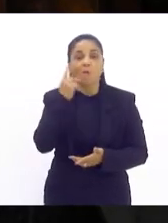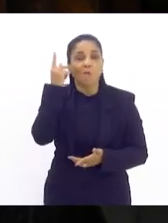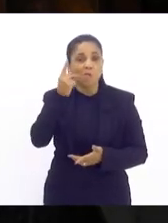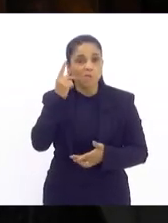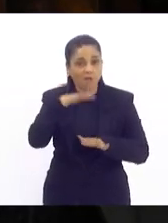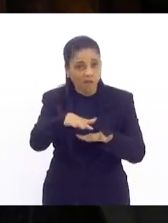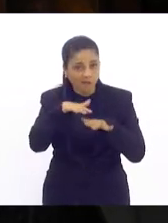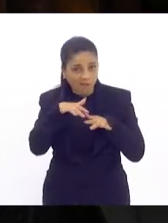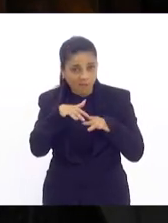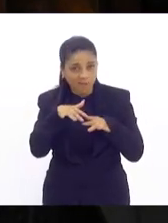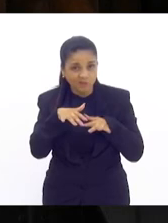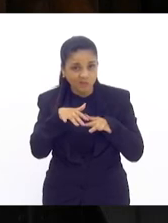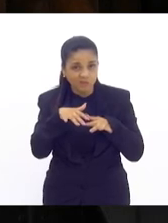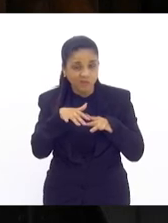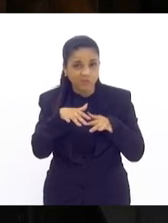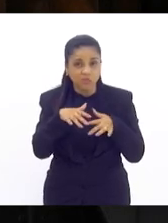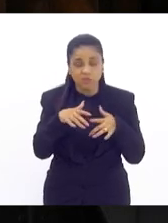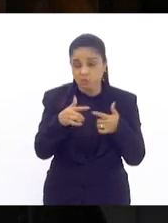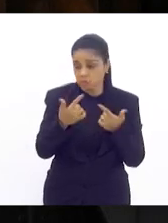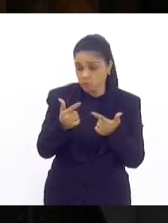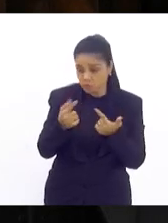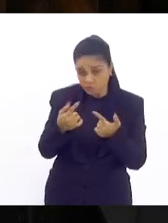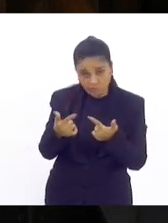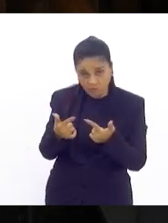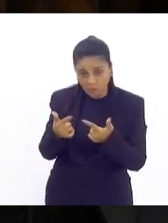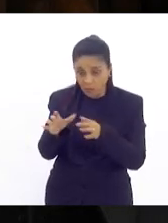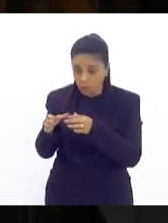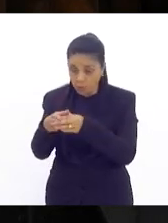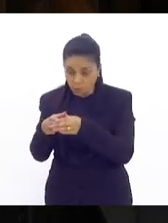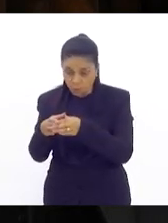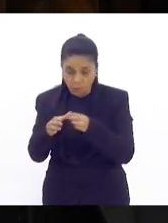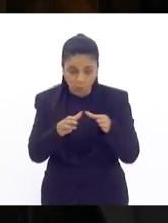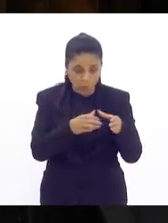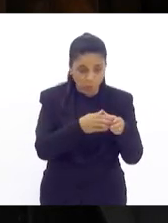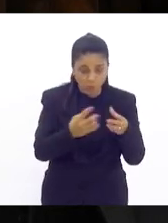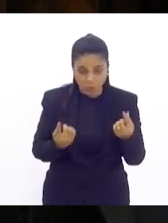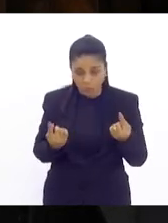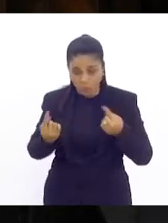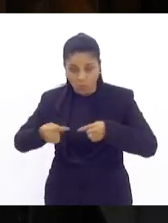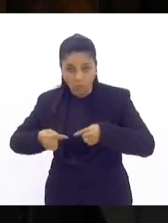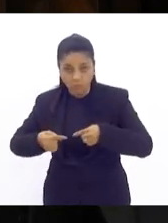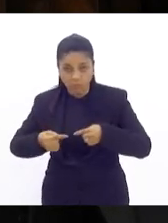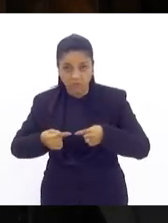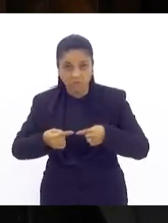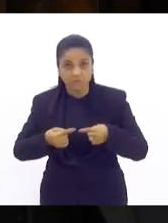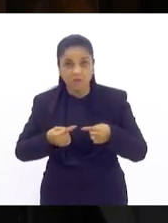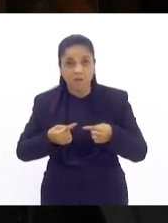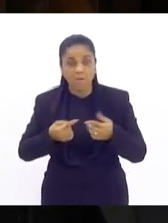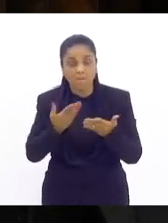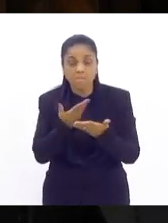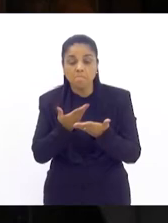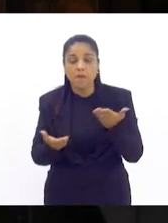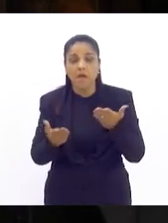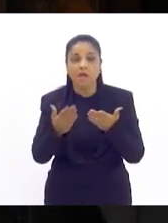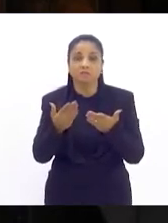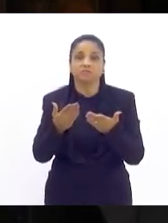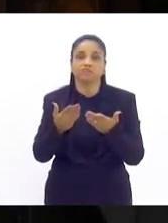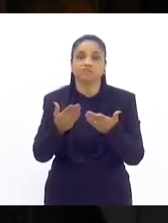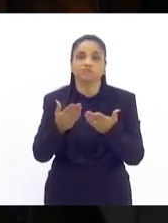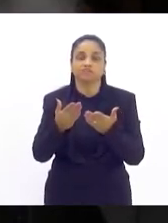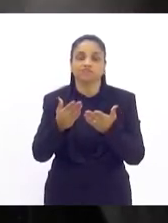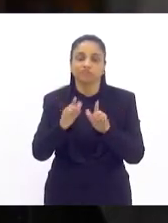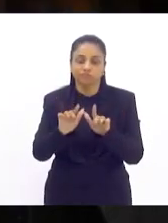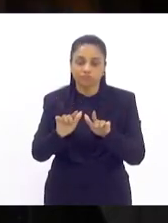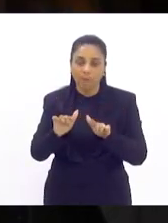Parlamento que não tiver oposição é um Parlamento que perde a sua função